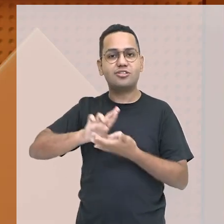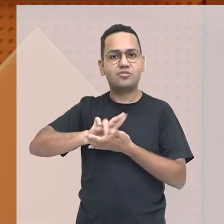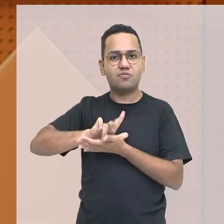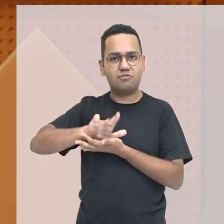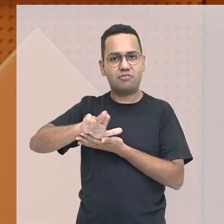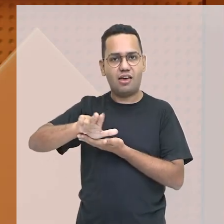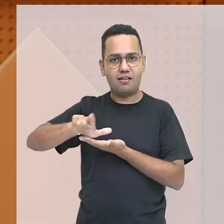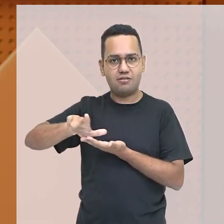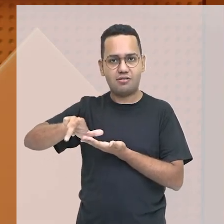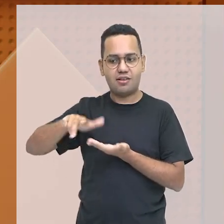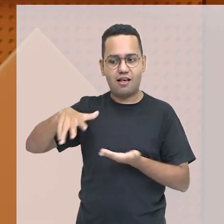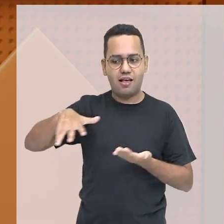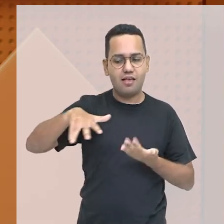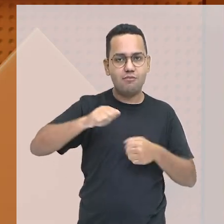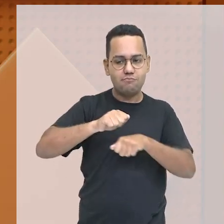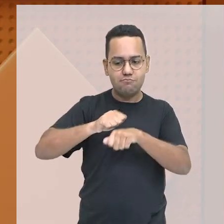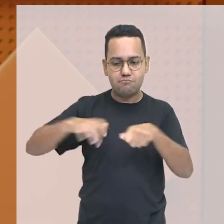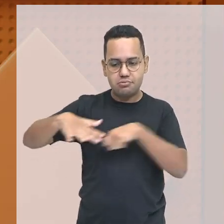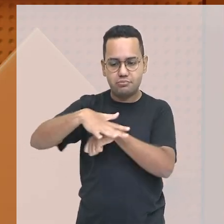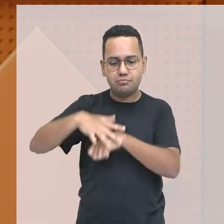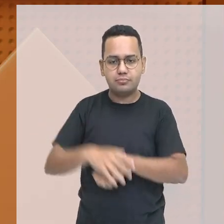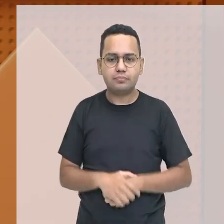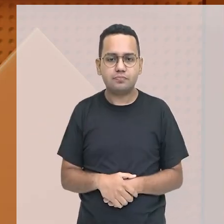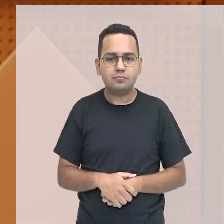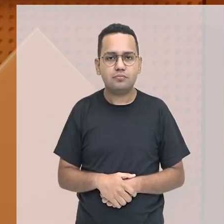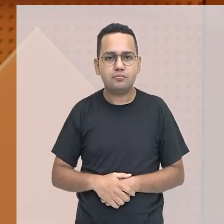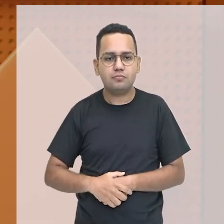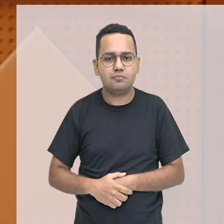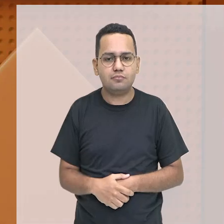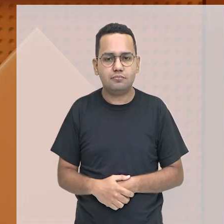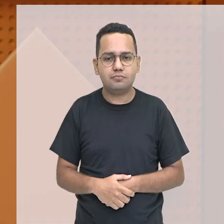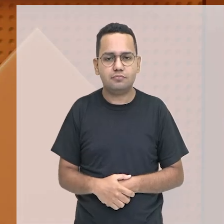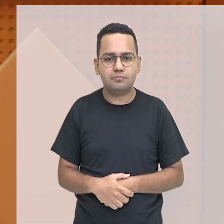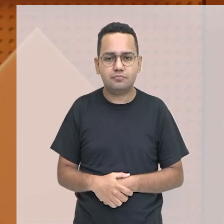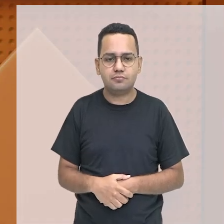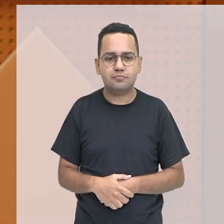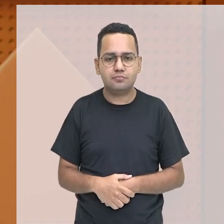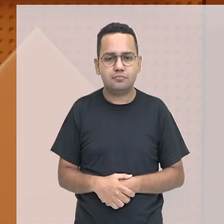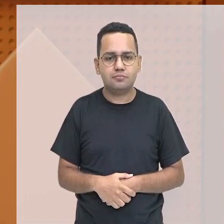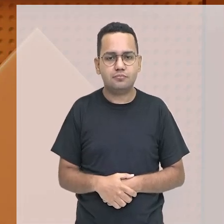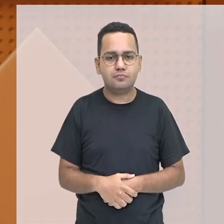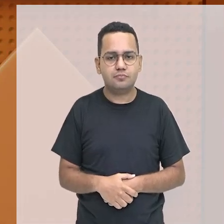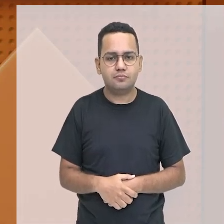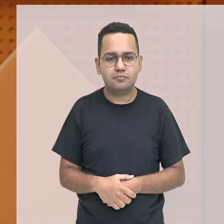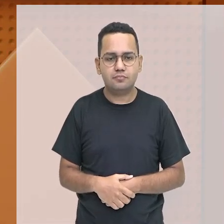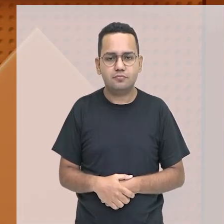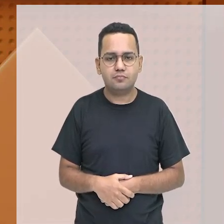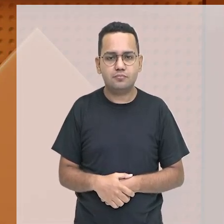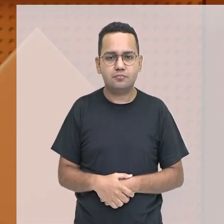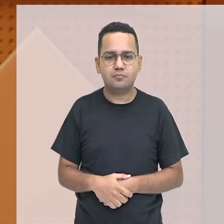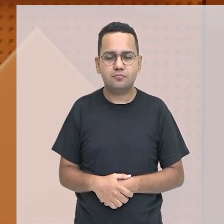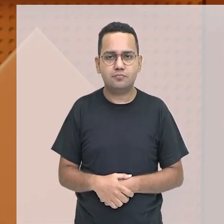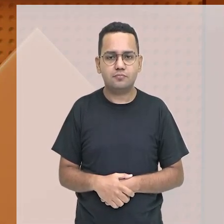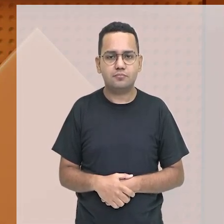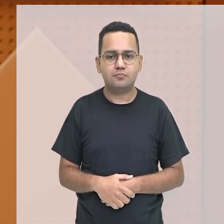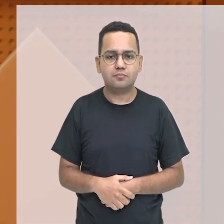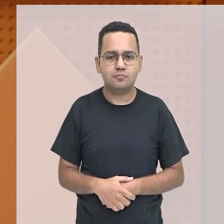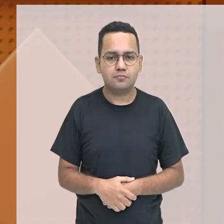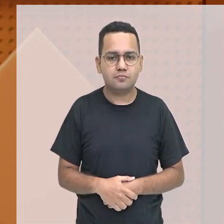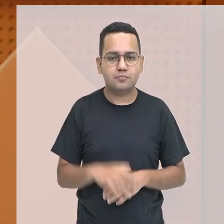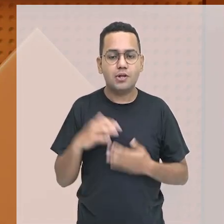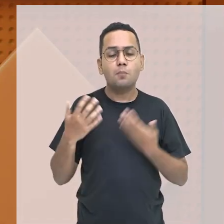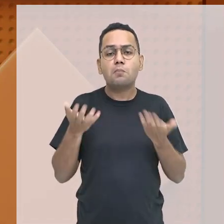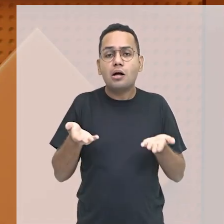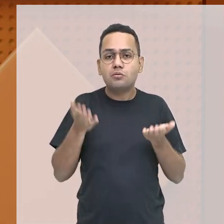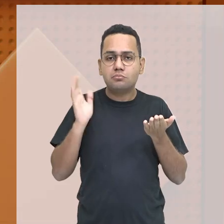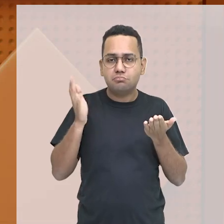região onde nós temos ali várias ilhas. Então, além de todas as características que são interessantes aí no sentido